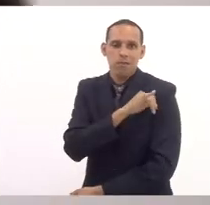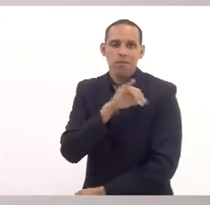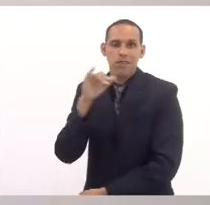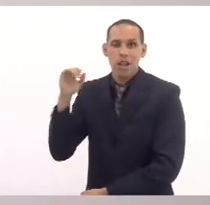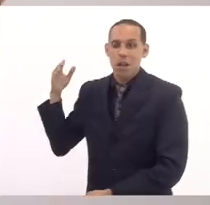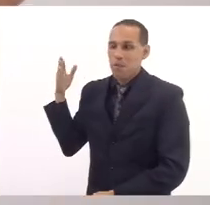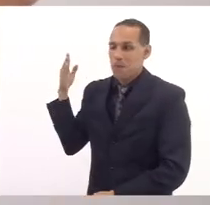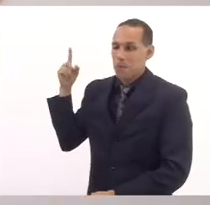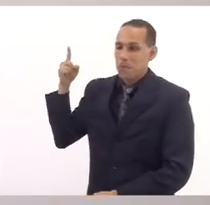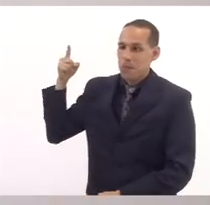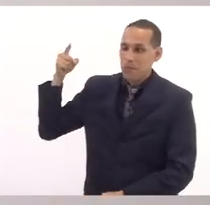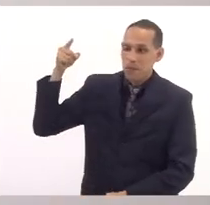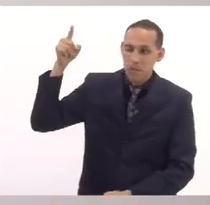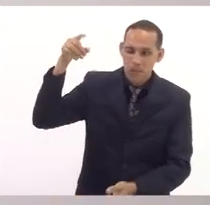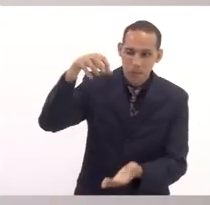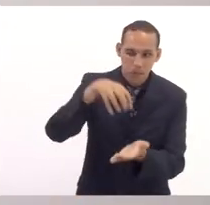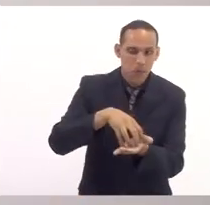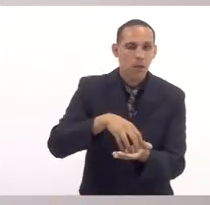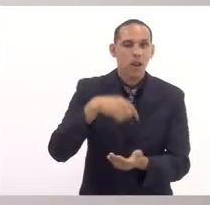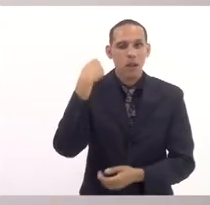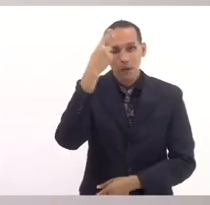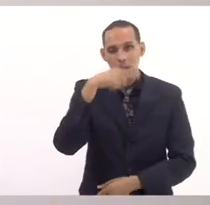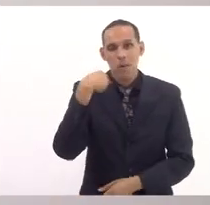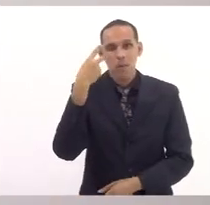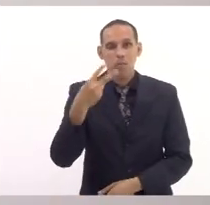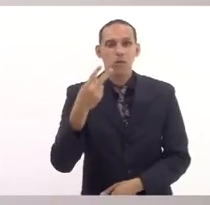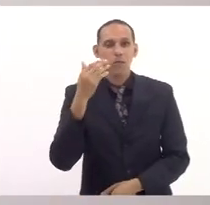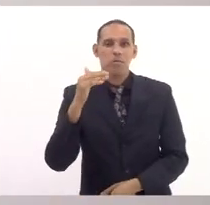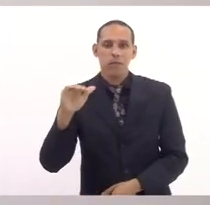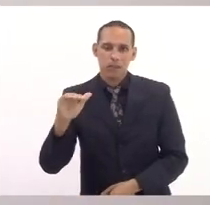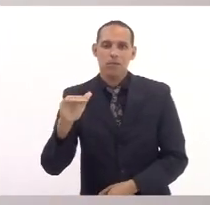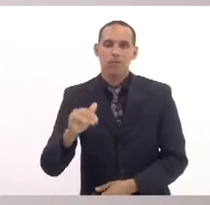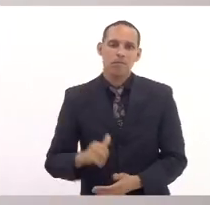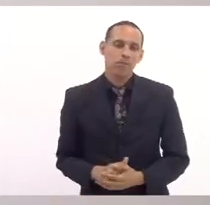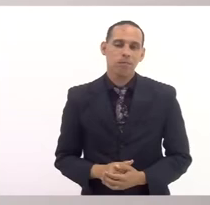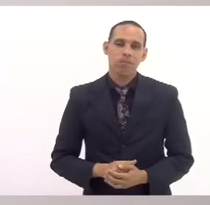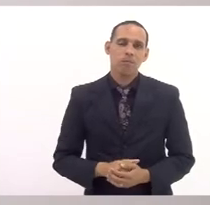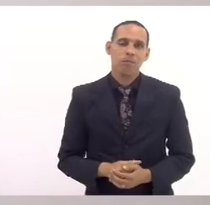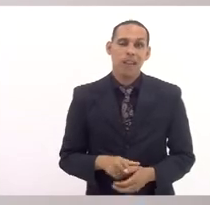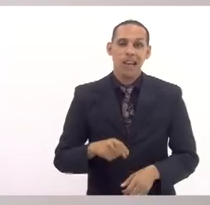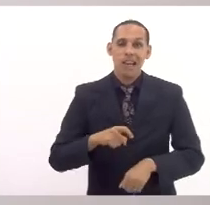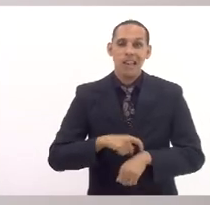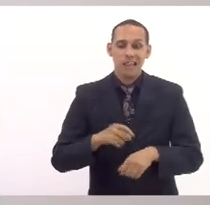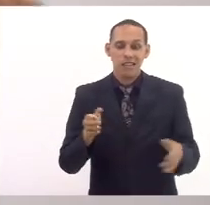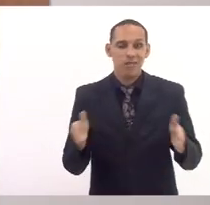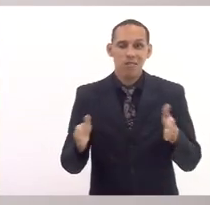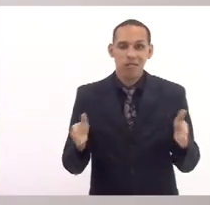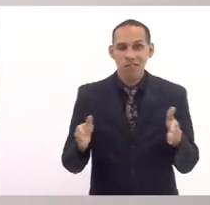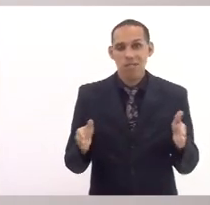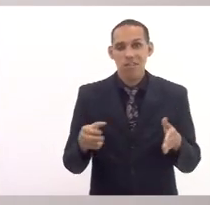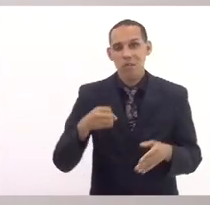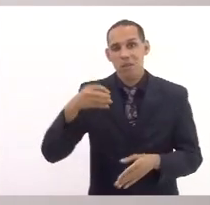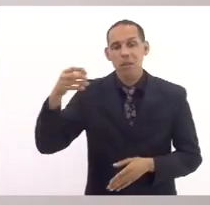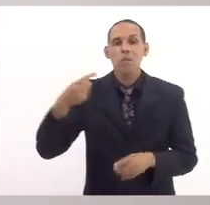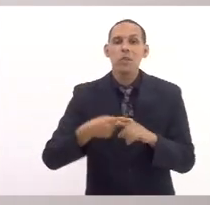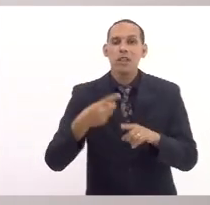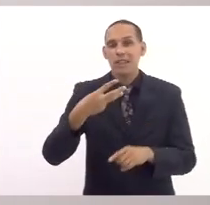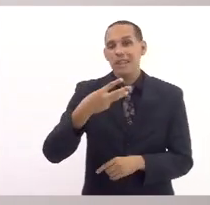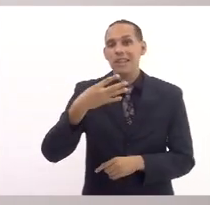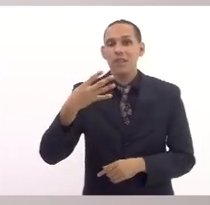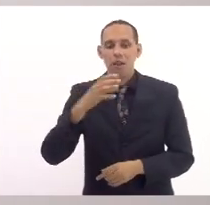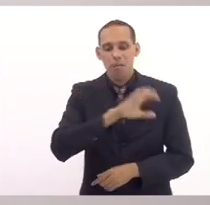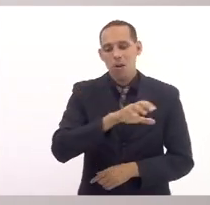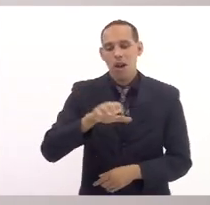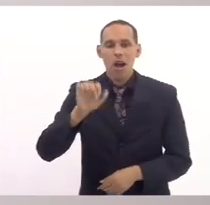demorar 2 horas e meia para chegar aqui à Central do Brasil, que é o tempo que demora de viagem, porque para em 34 estações